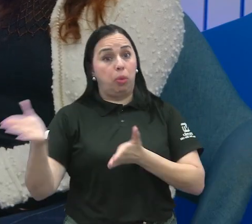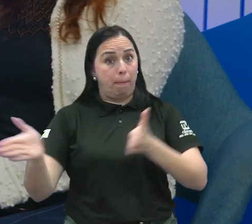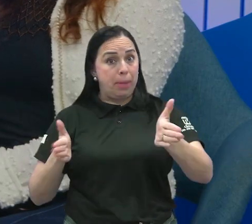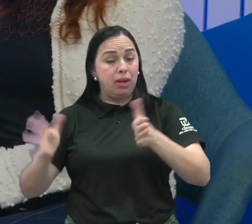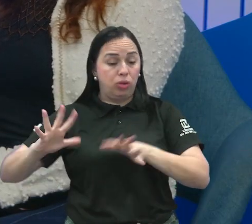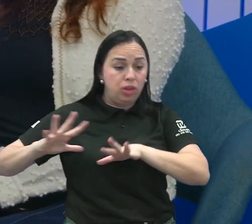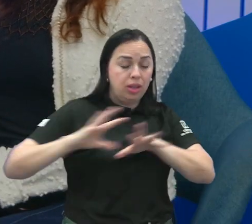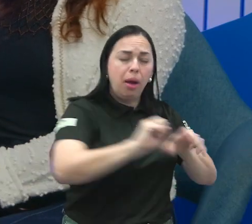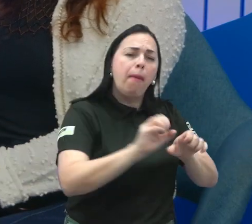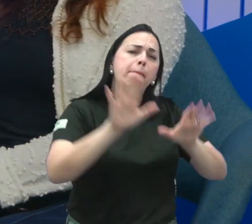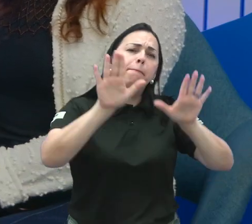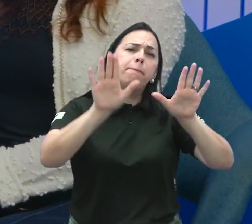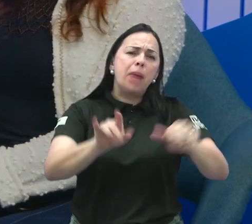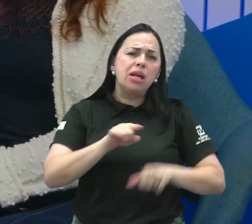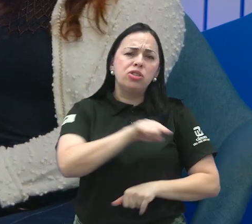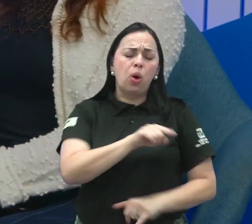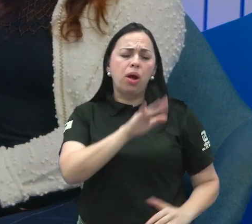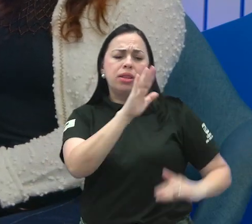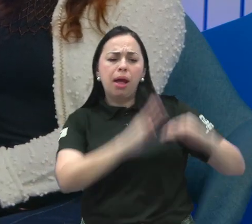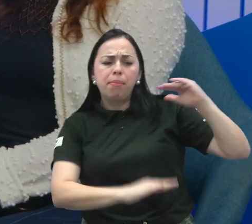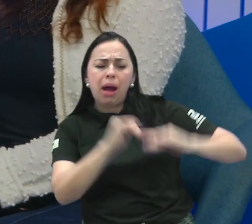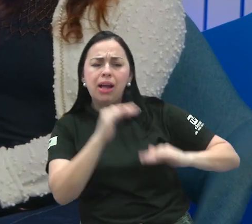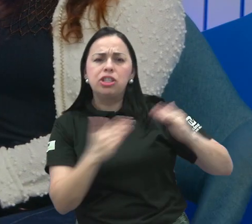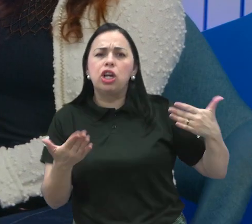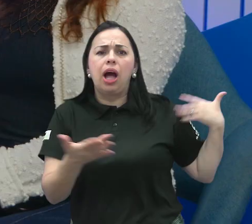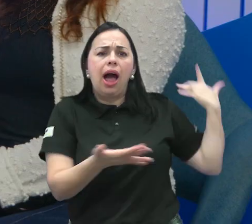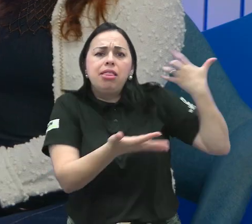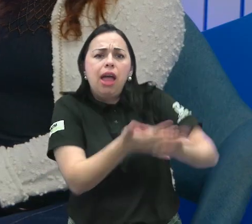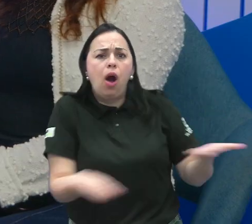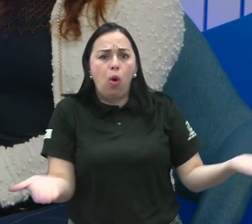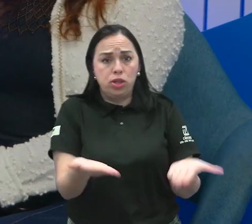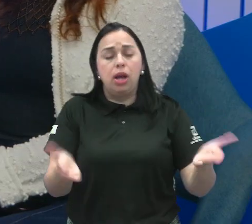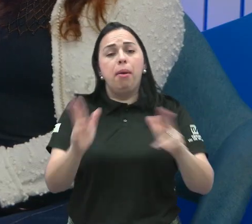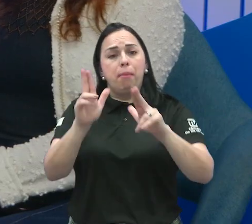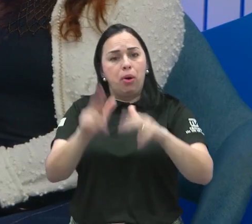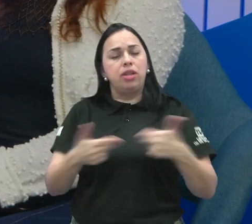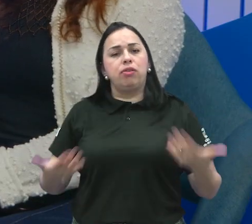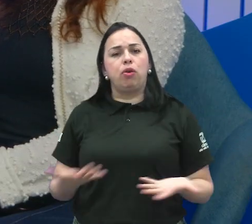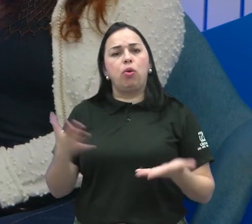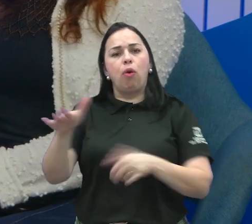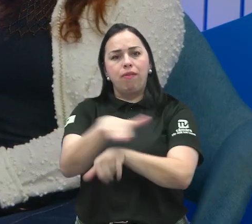a colonização. Mas como se dão essas práticas na atualidade?